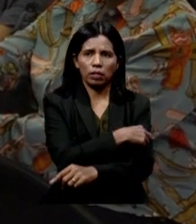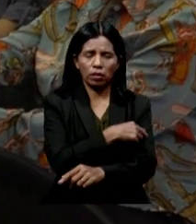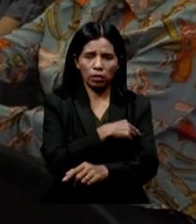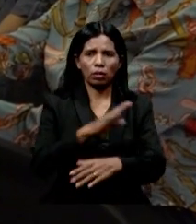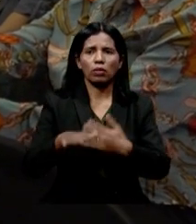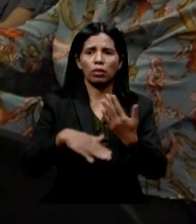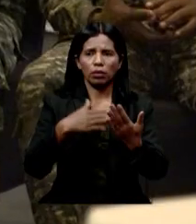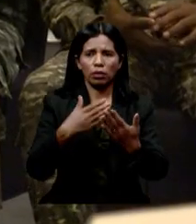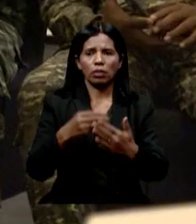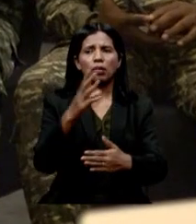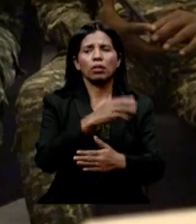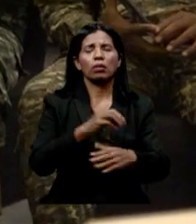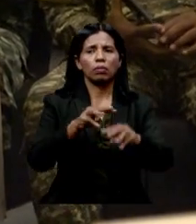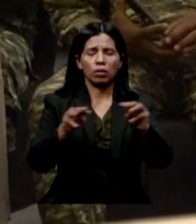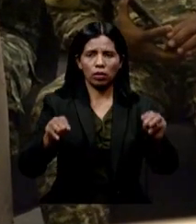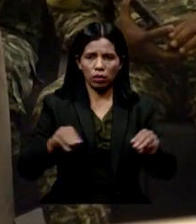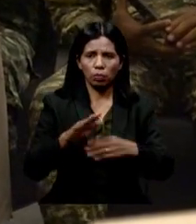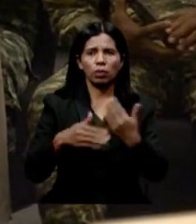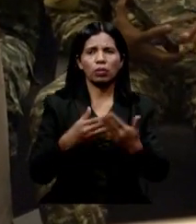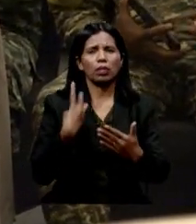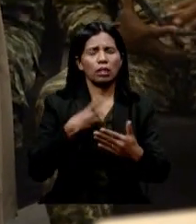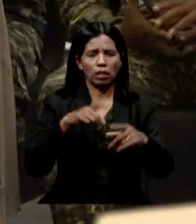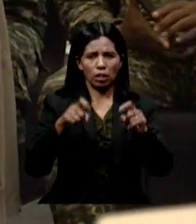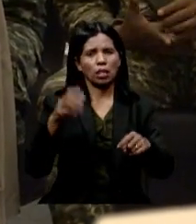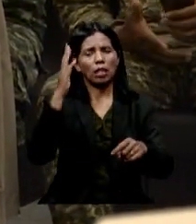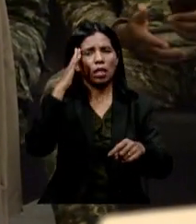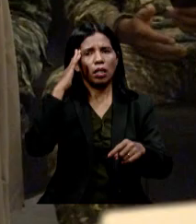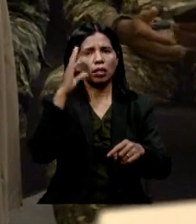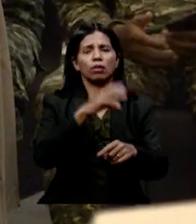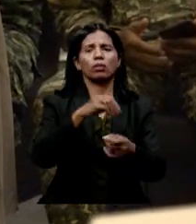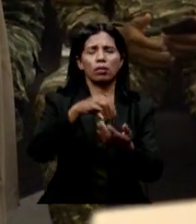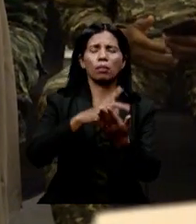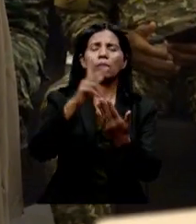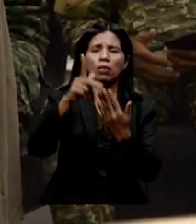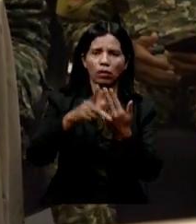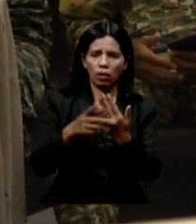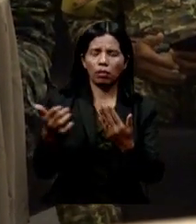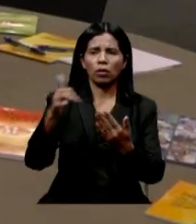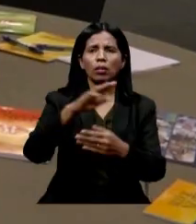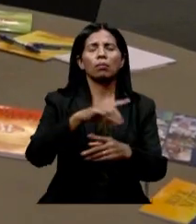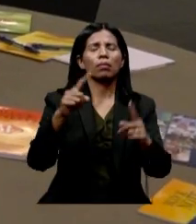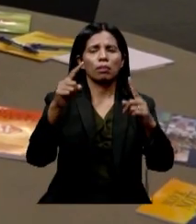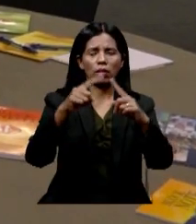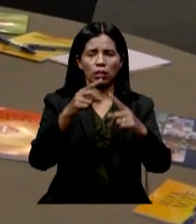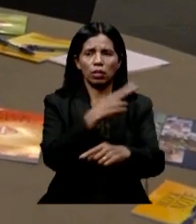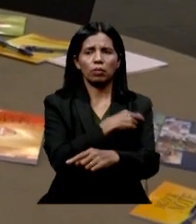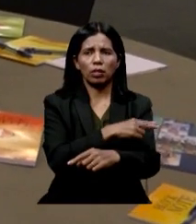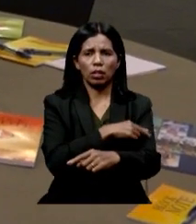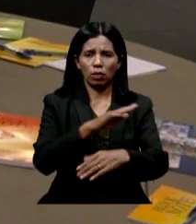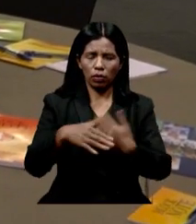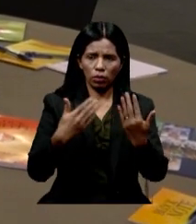SIRA, no nosso município SIRA, e tem que ir para expandir o programa SIRA, para a Bahia Hospitais SIRA, no nosso